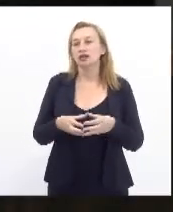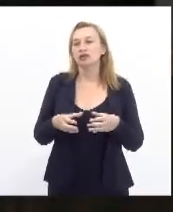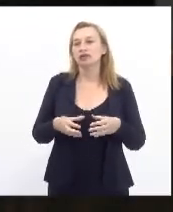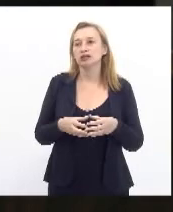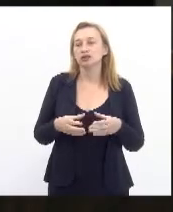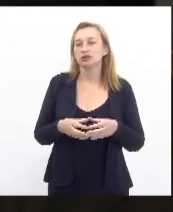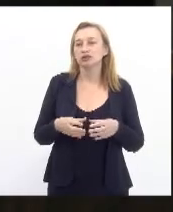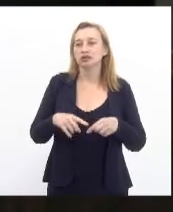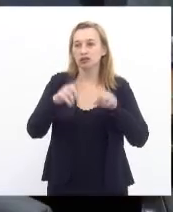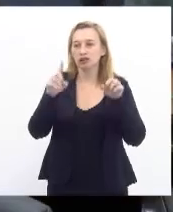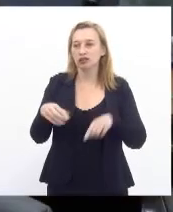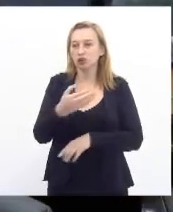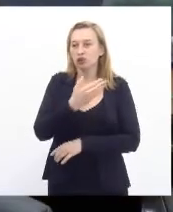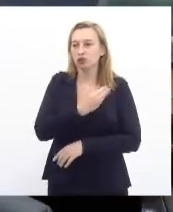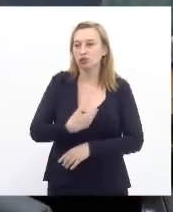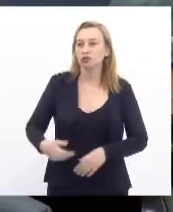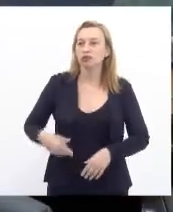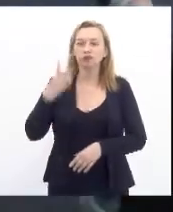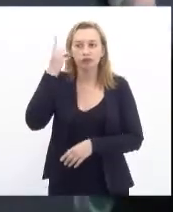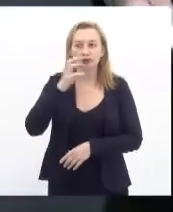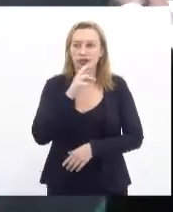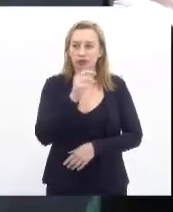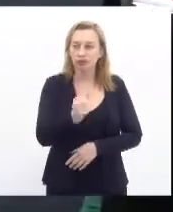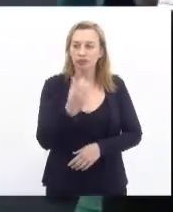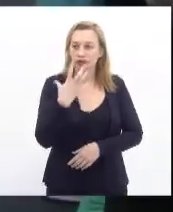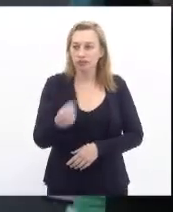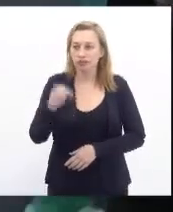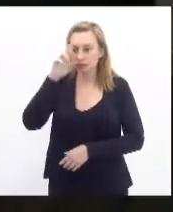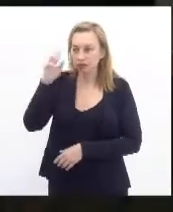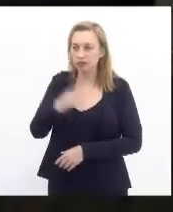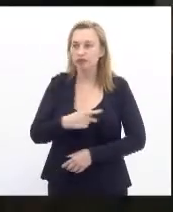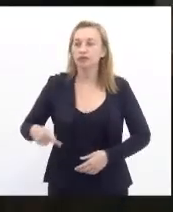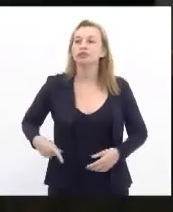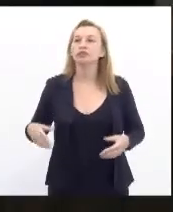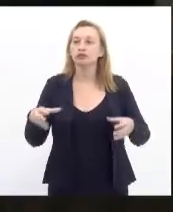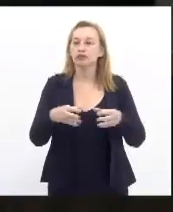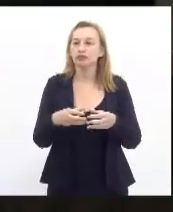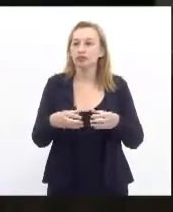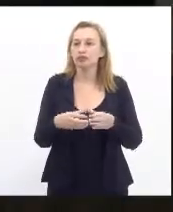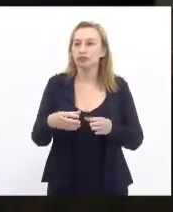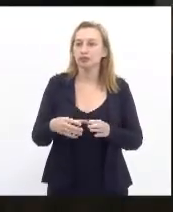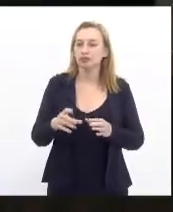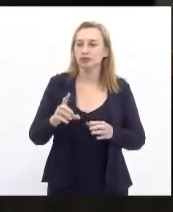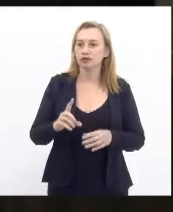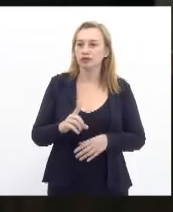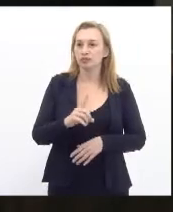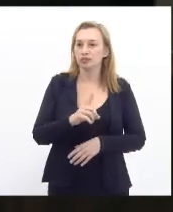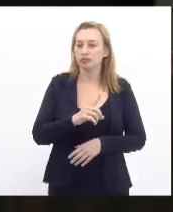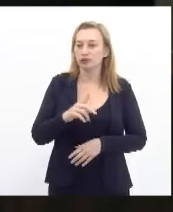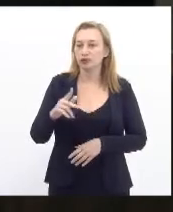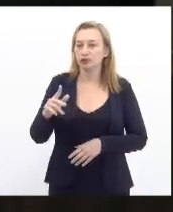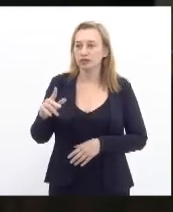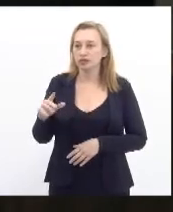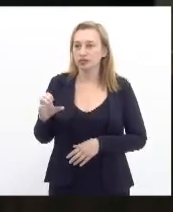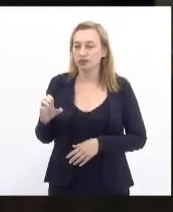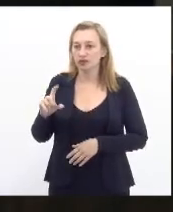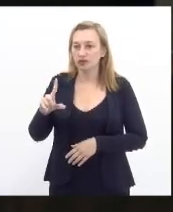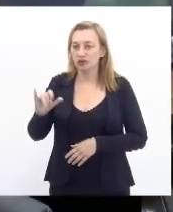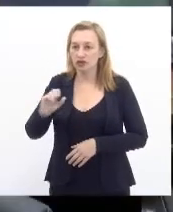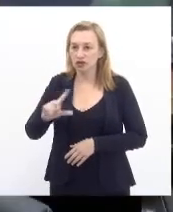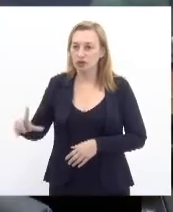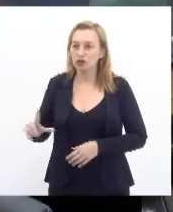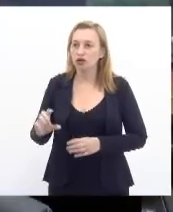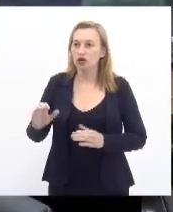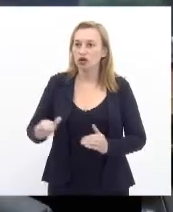Amorim. Parecer favorável, senhor presidente. Pela Comissão de Defesa Civil, subtenente Bernardo.